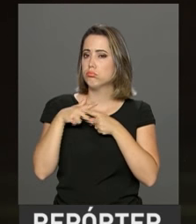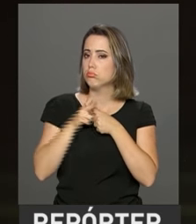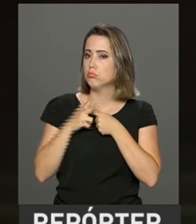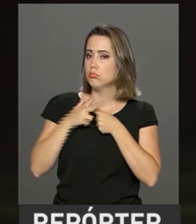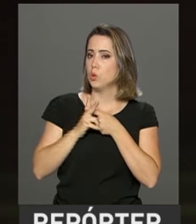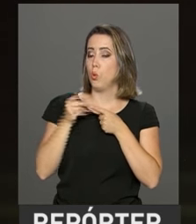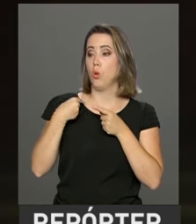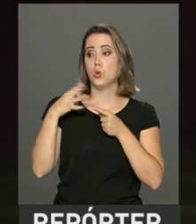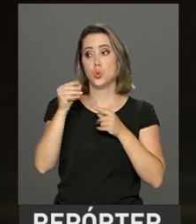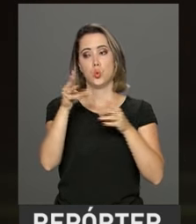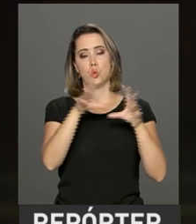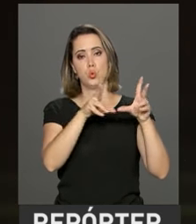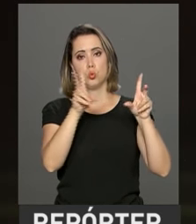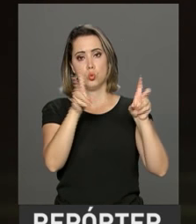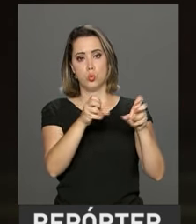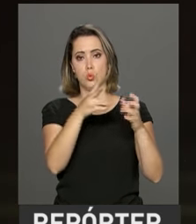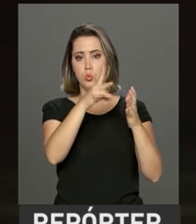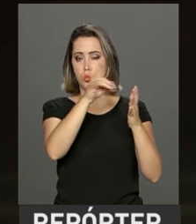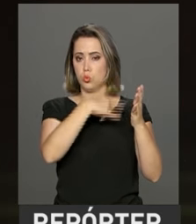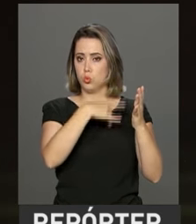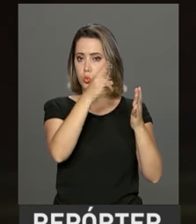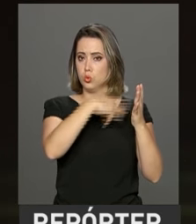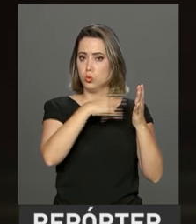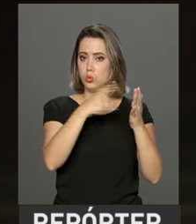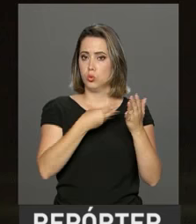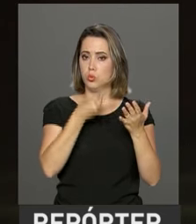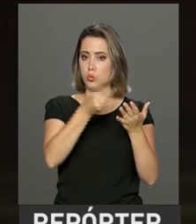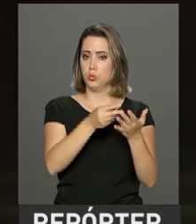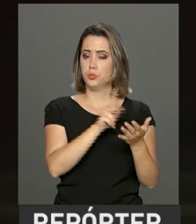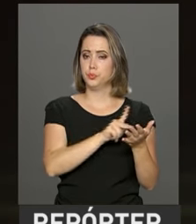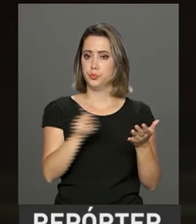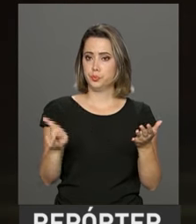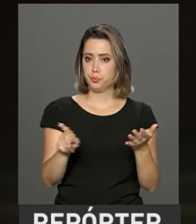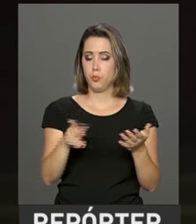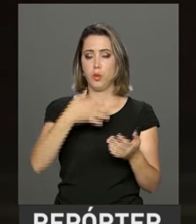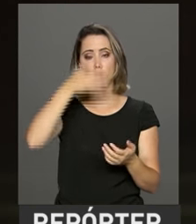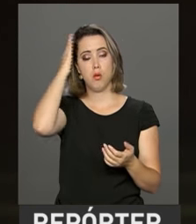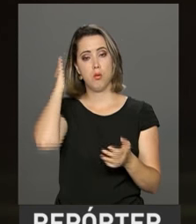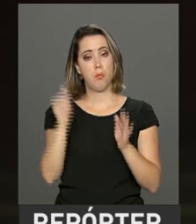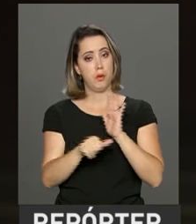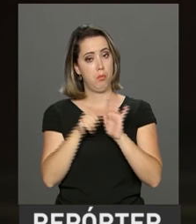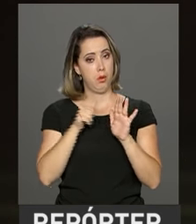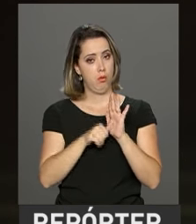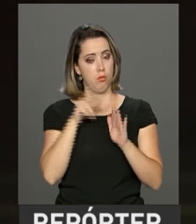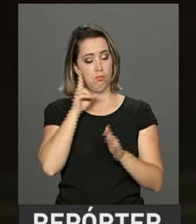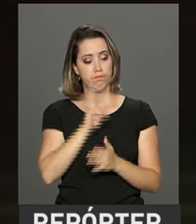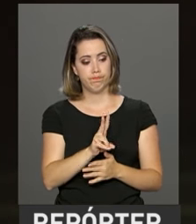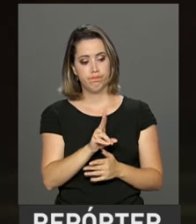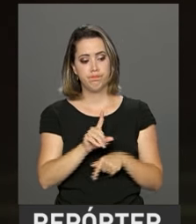texto enviado pelo governo. Primeiro ao presidente Michel Temer e a líderes da base